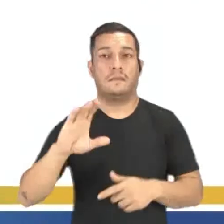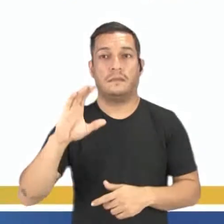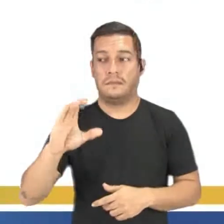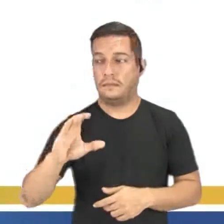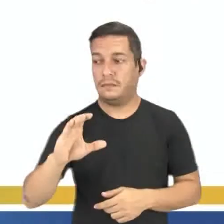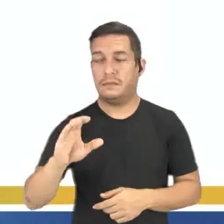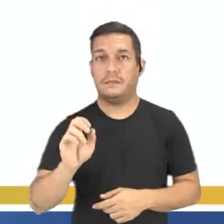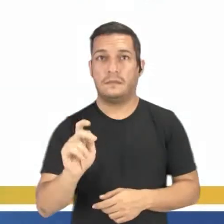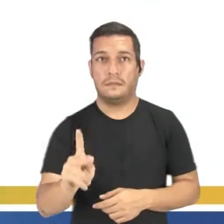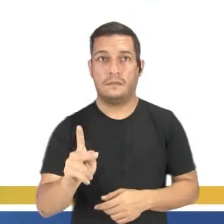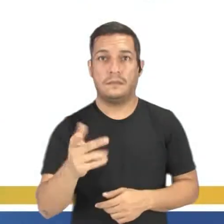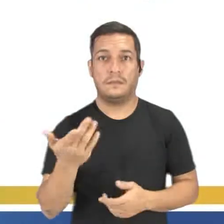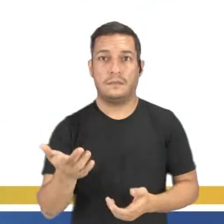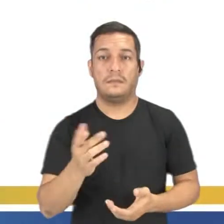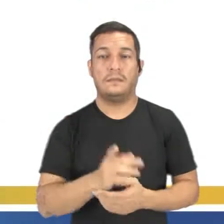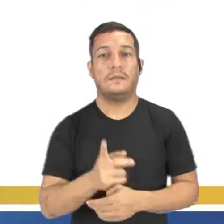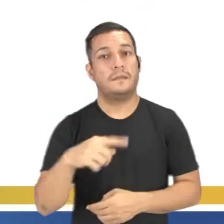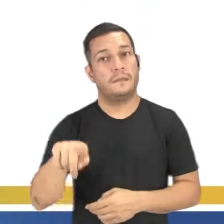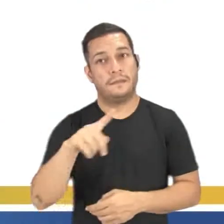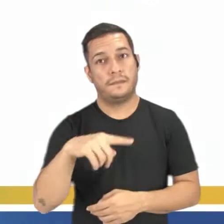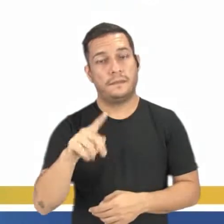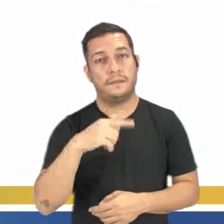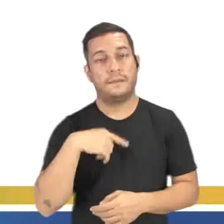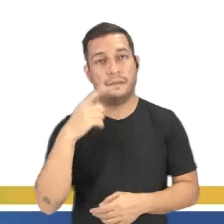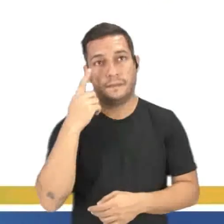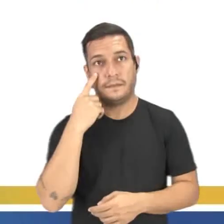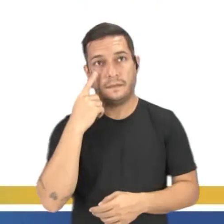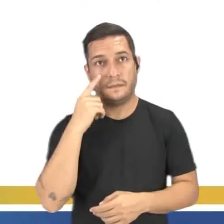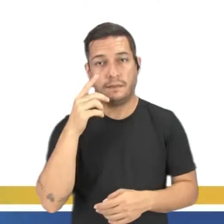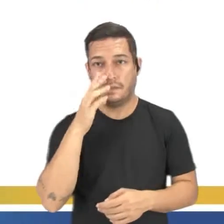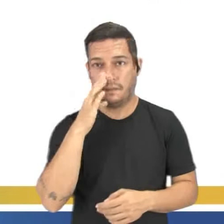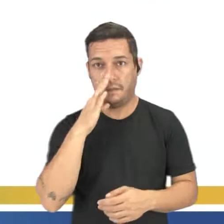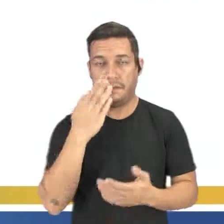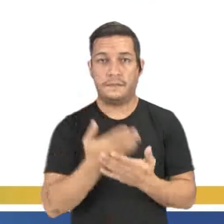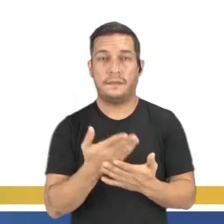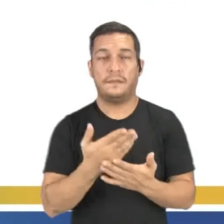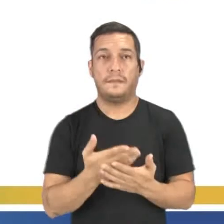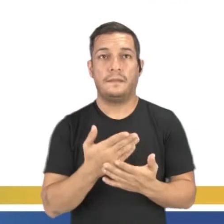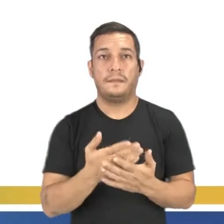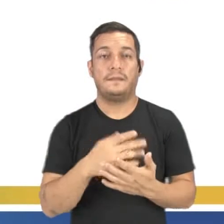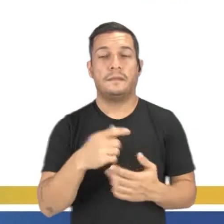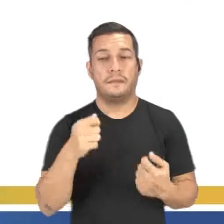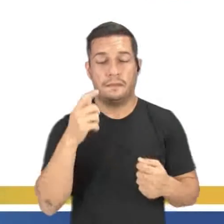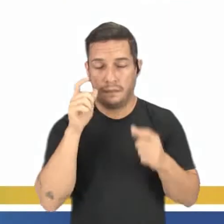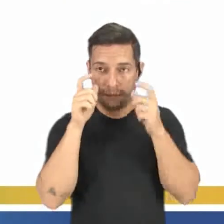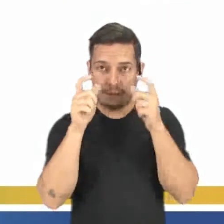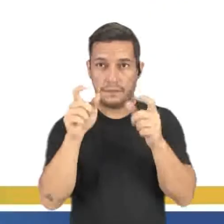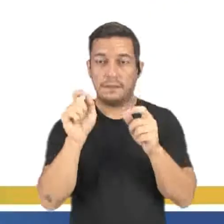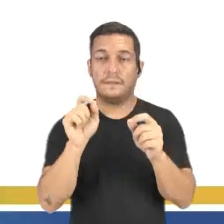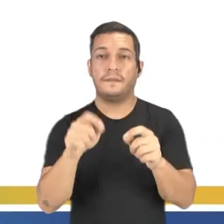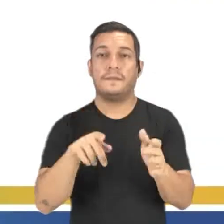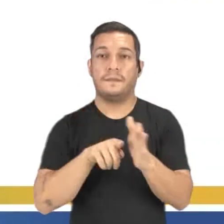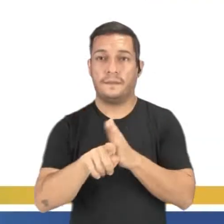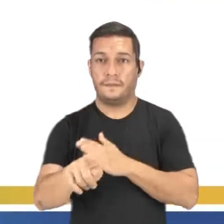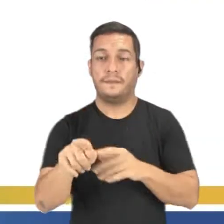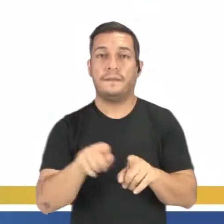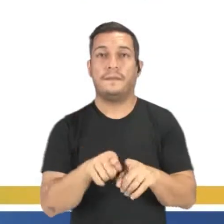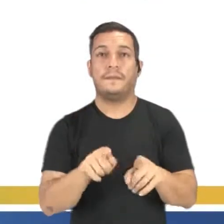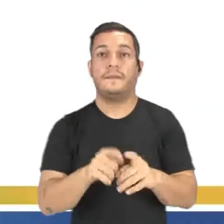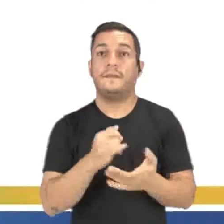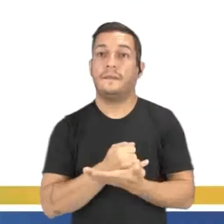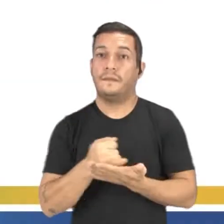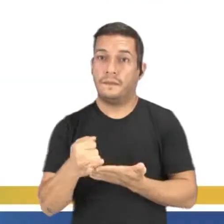C, ok? Então, para você que está assistindo a nossa aula e deve ter observado essa questão,